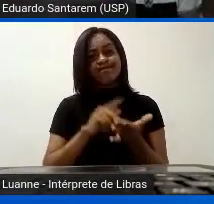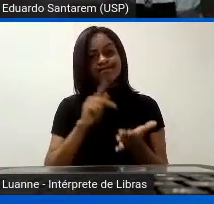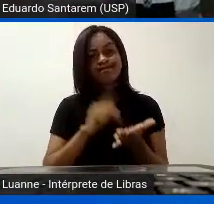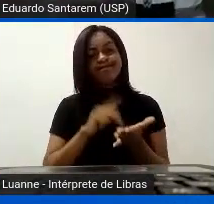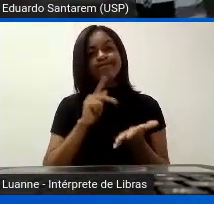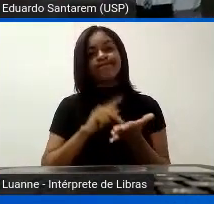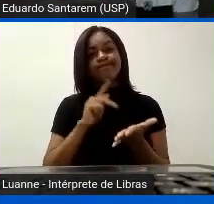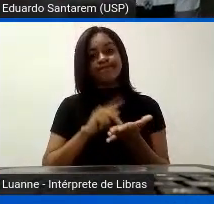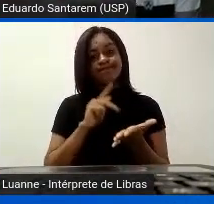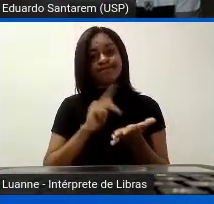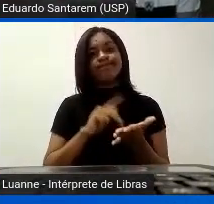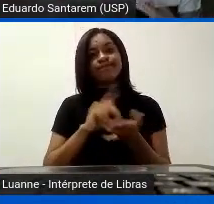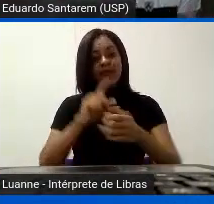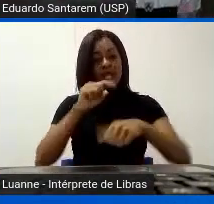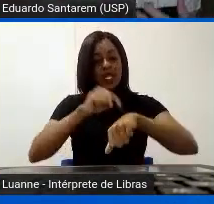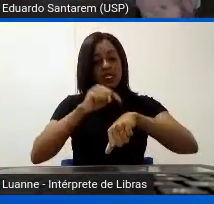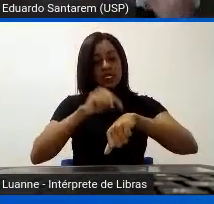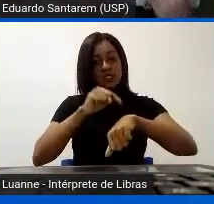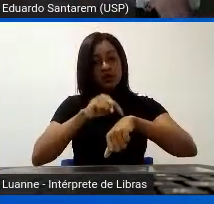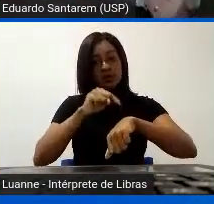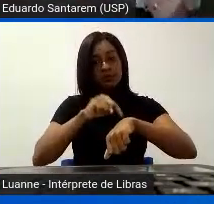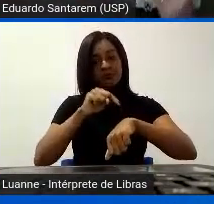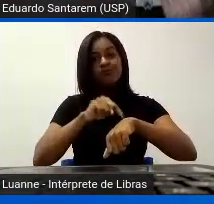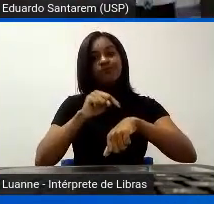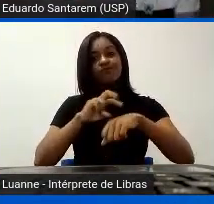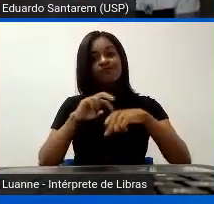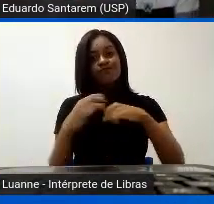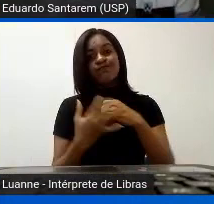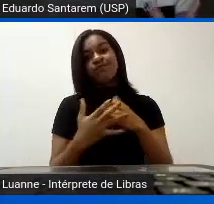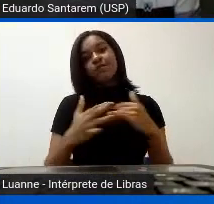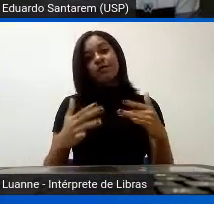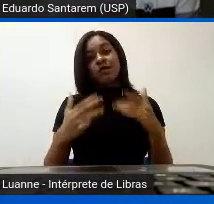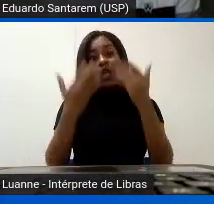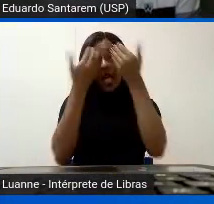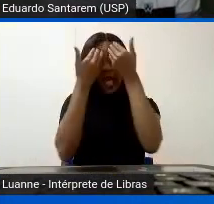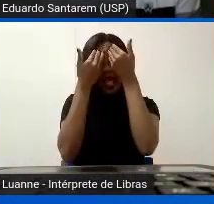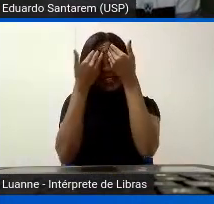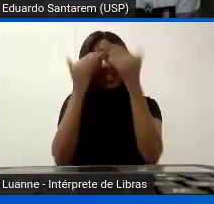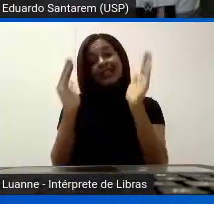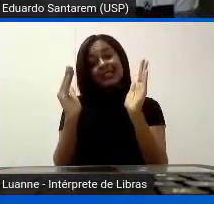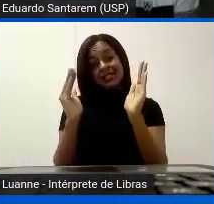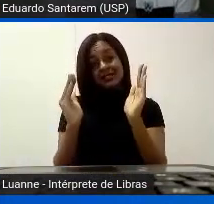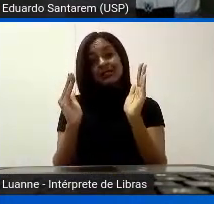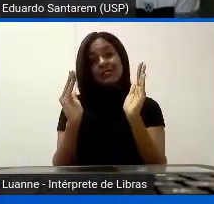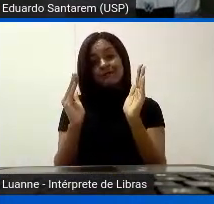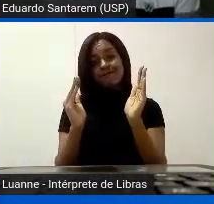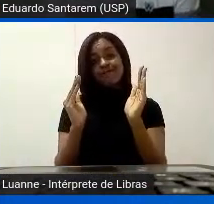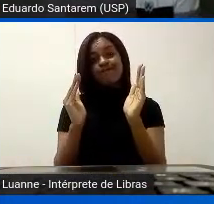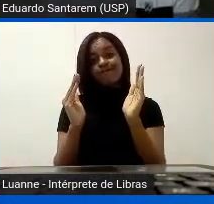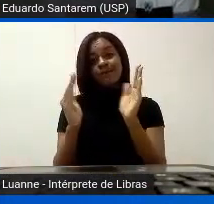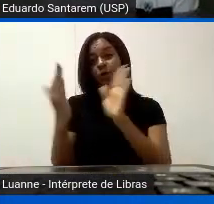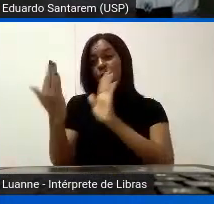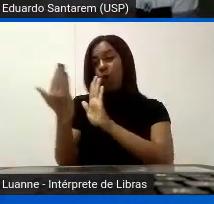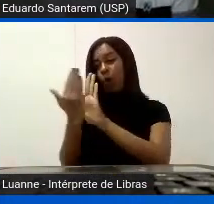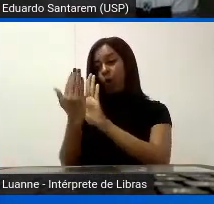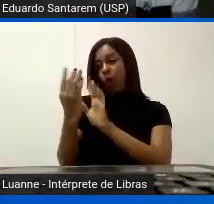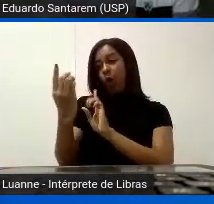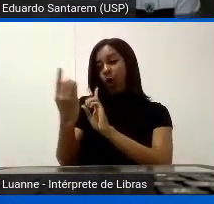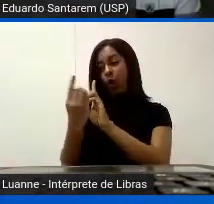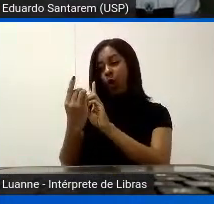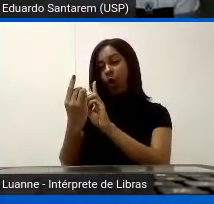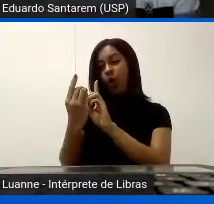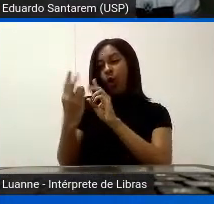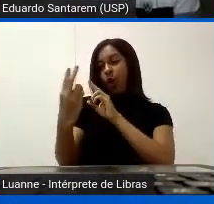período de pandemia né é a clareza que faz falta aquele Olho no olho e ensina o personalizado quando a gente tem o ensino personalizado é o que